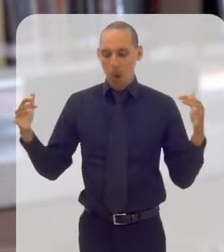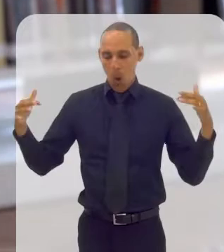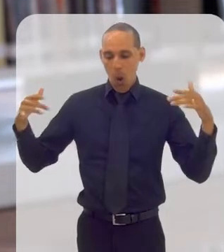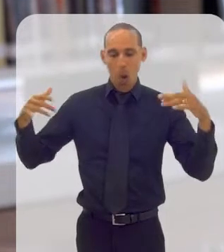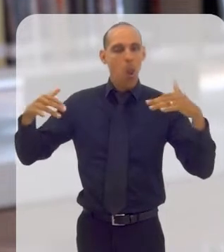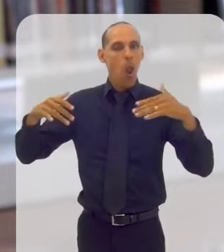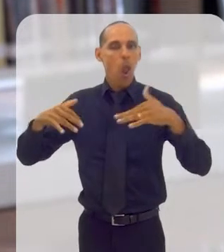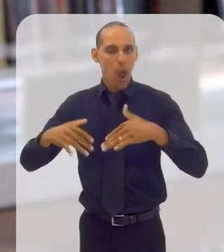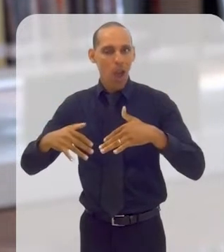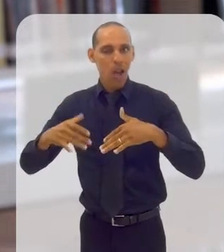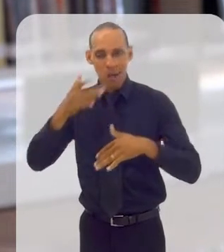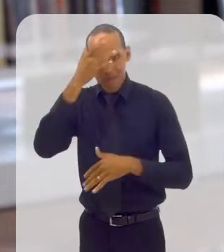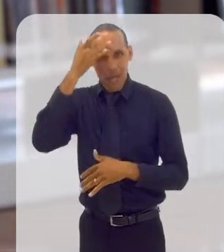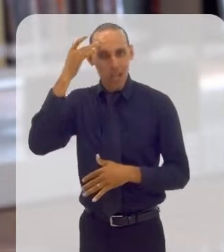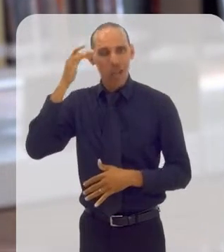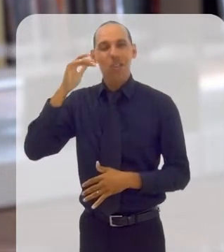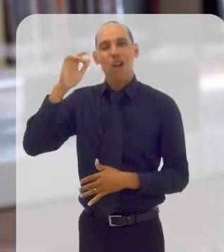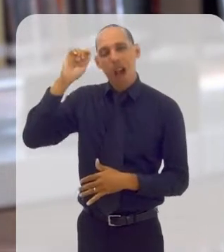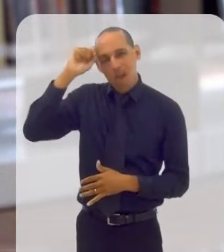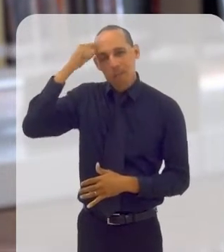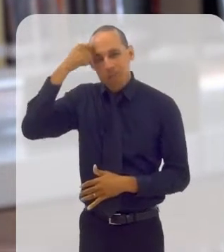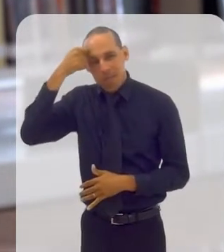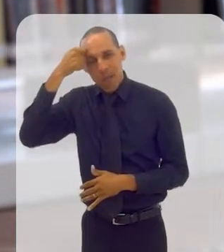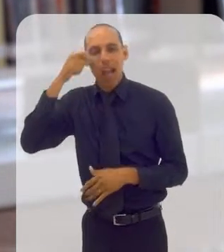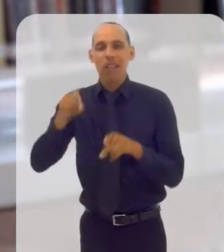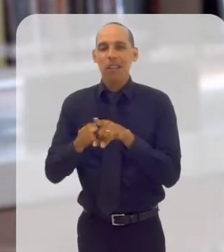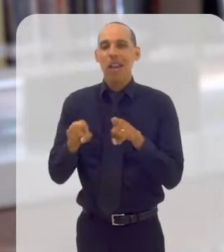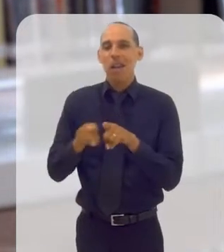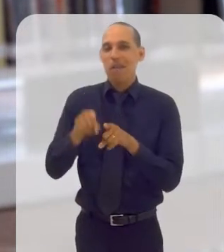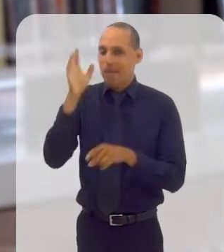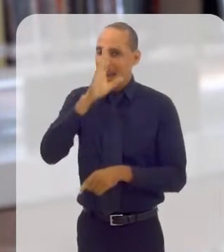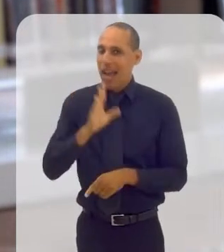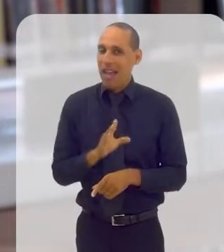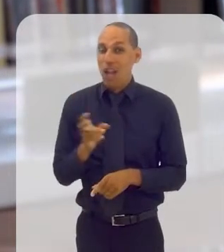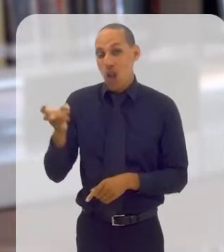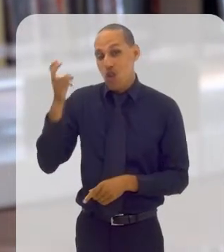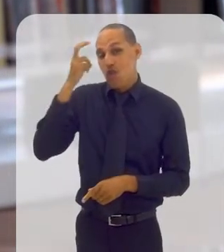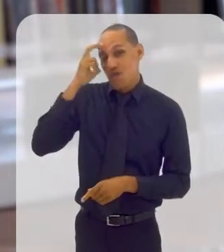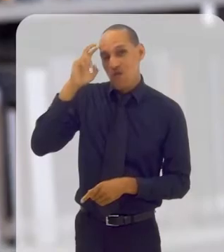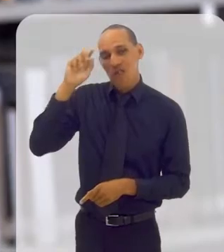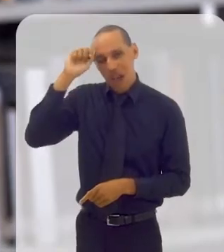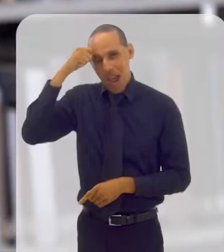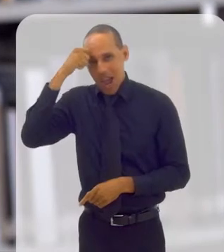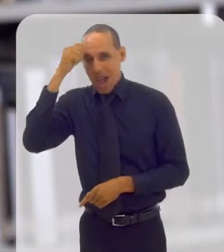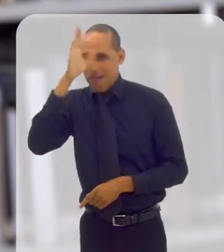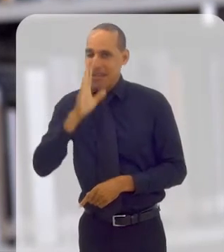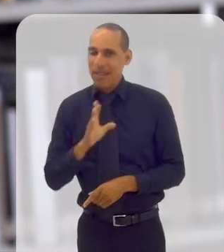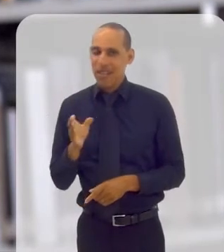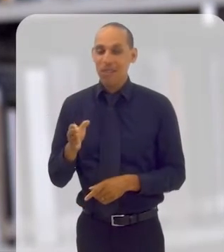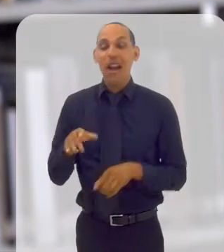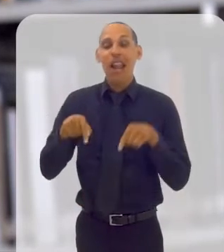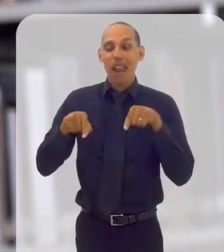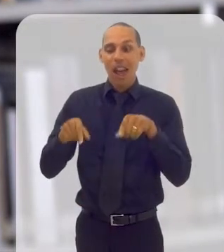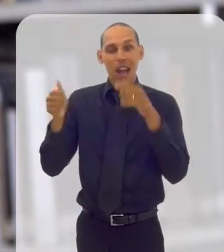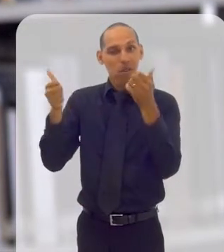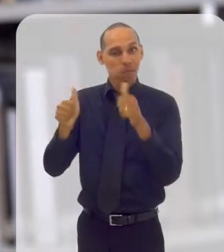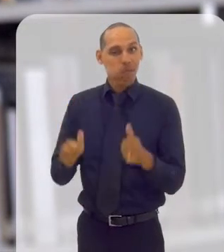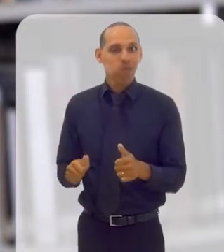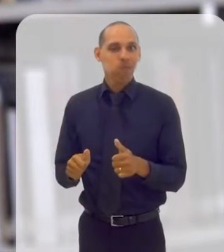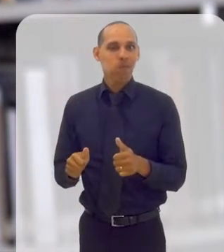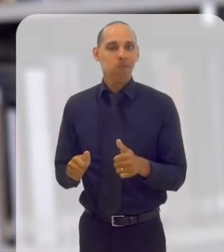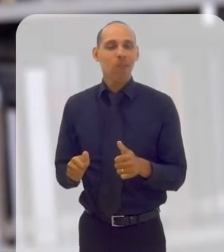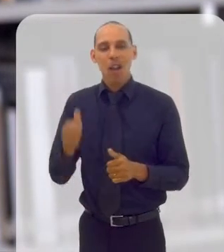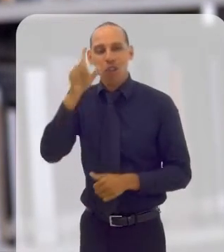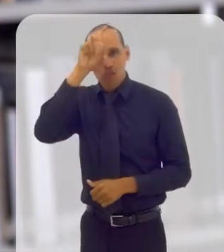de concentração da população afro-brasileira, da cultura afro-brasileira. E o monumento a Zumbi ele foi erguido